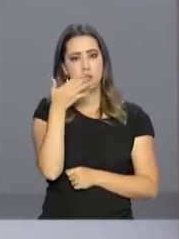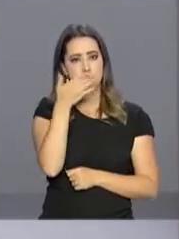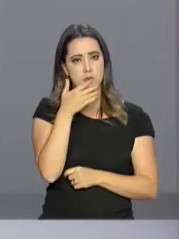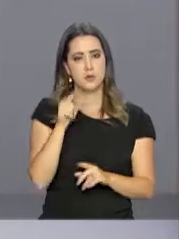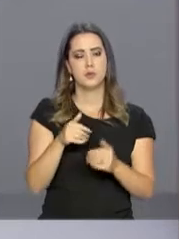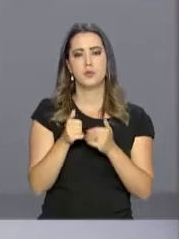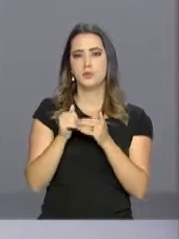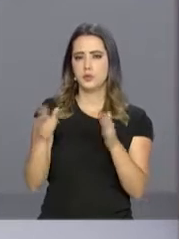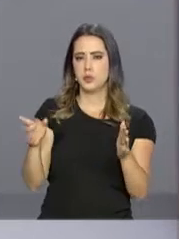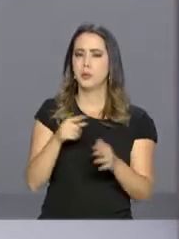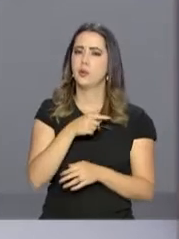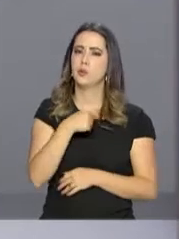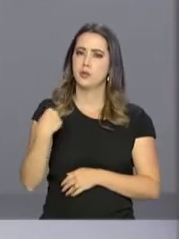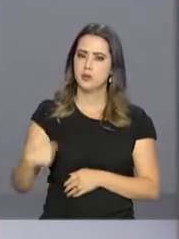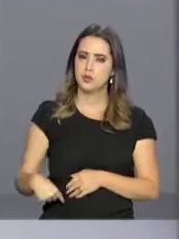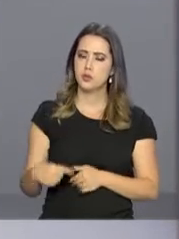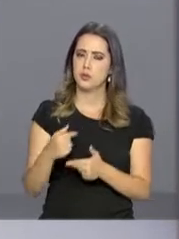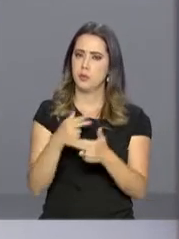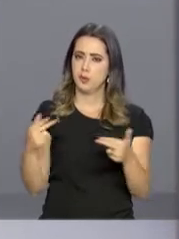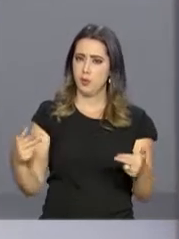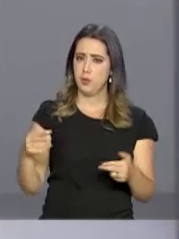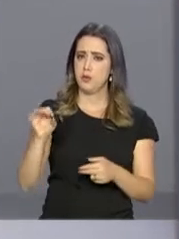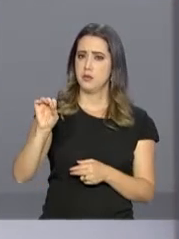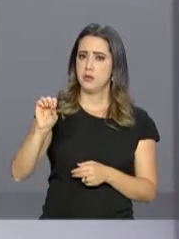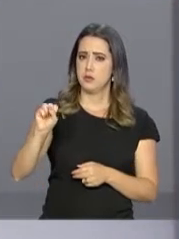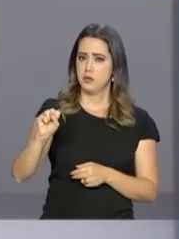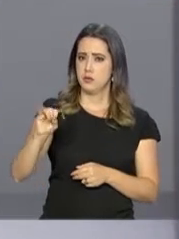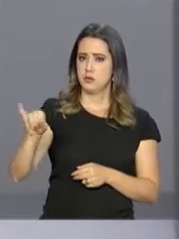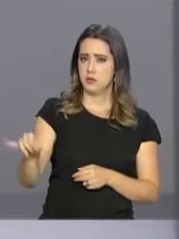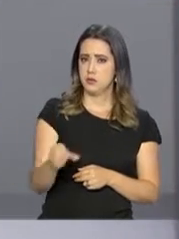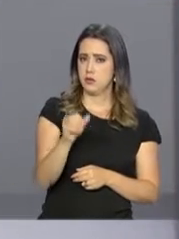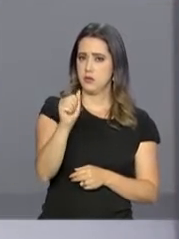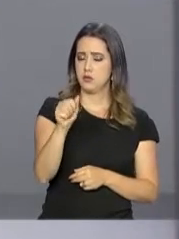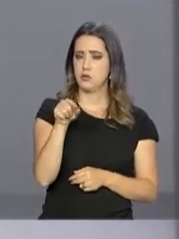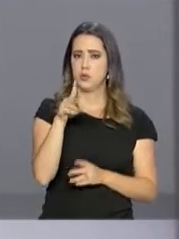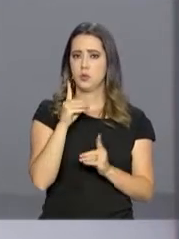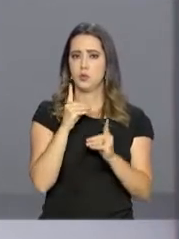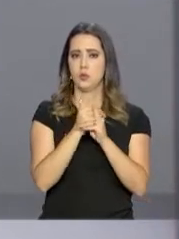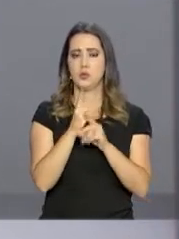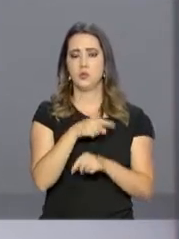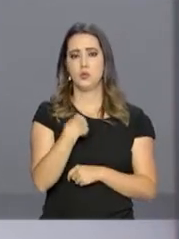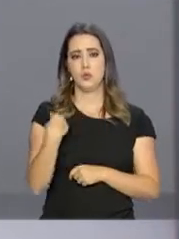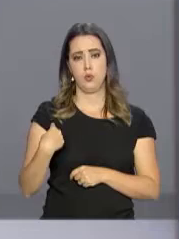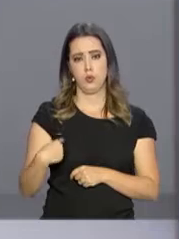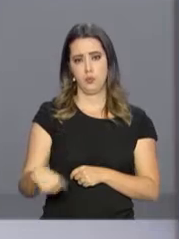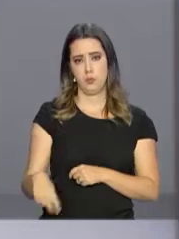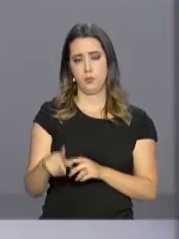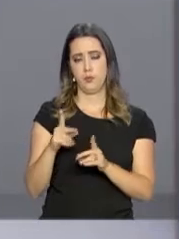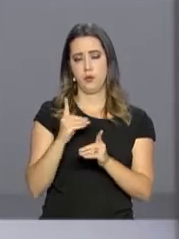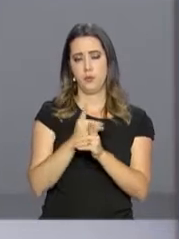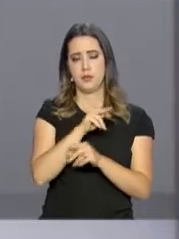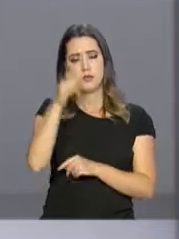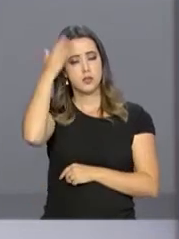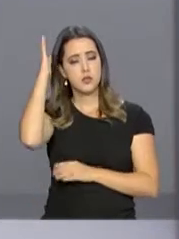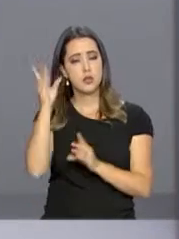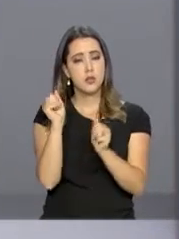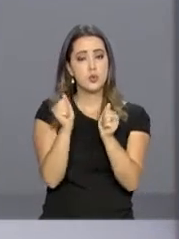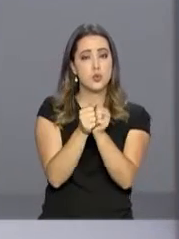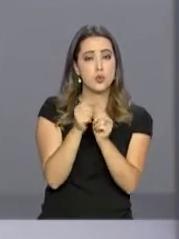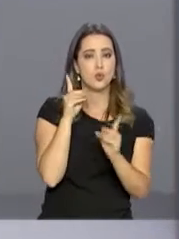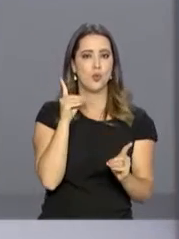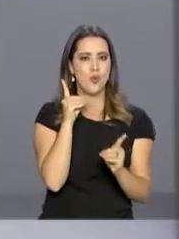produtos processados de soja. O encontro entre Temer e o presidente da China, Xi Jinping, ocorreu em Joanesburgo, na África do